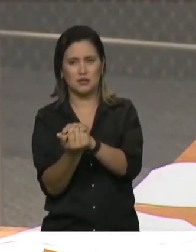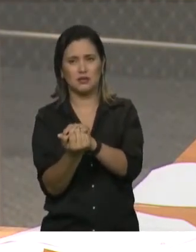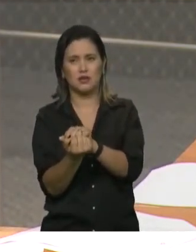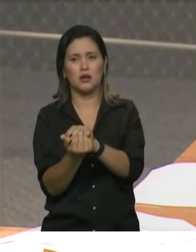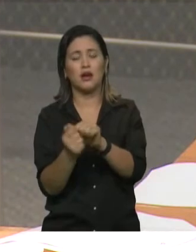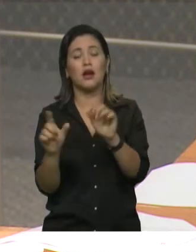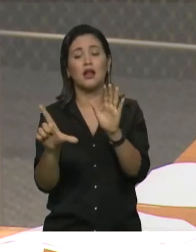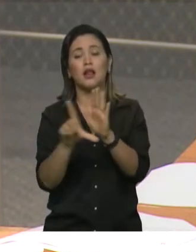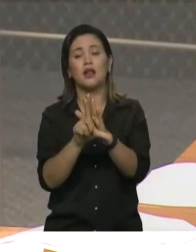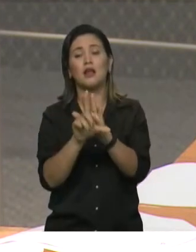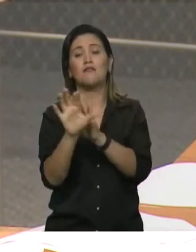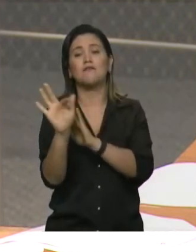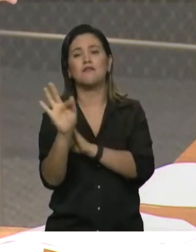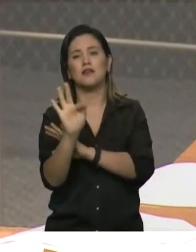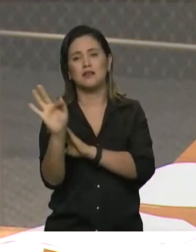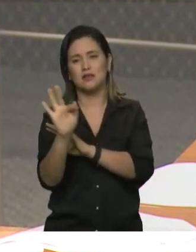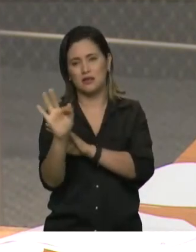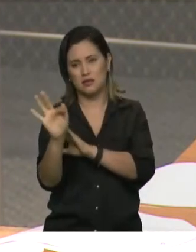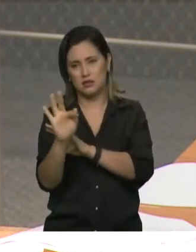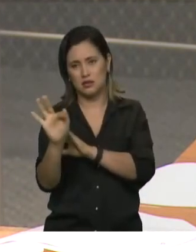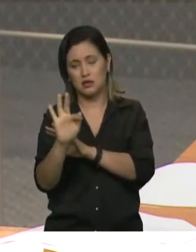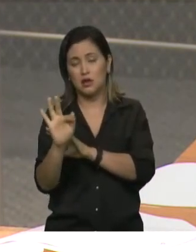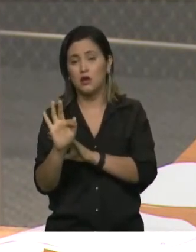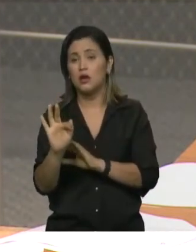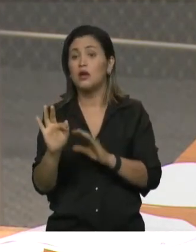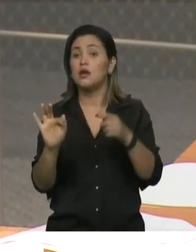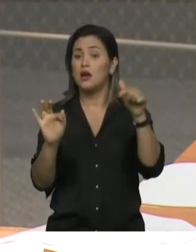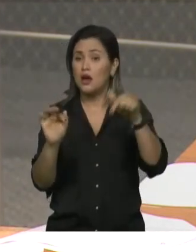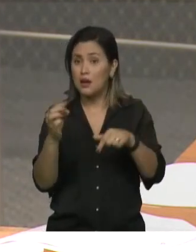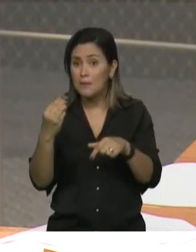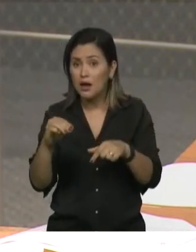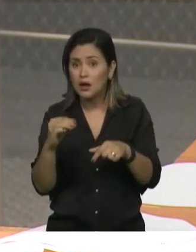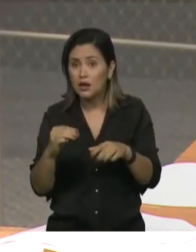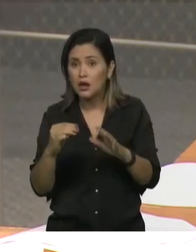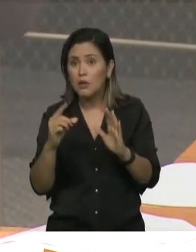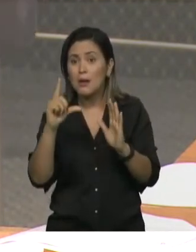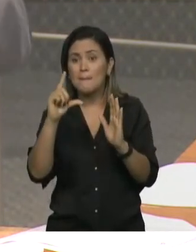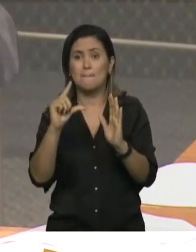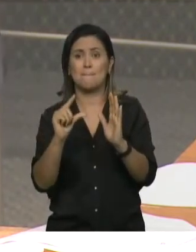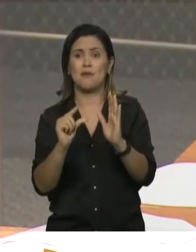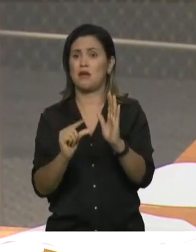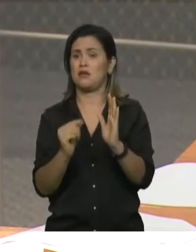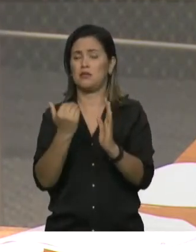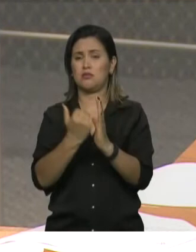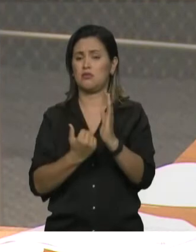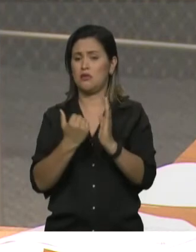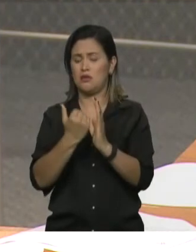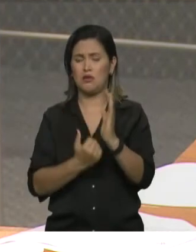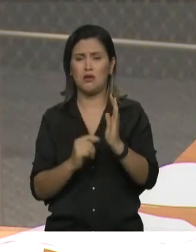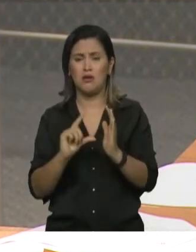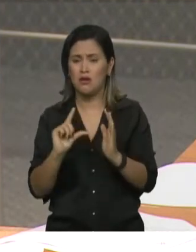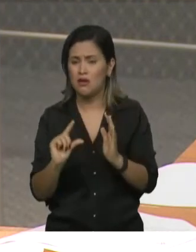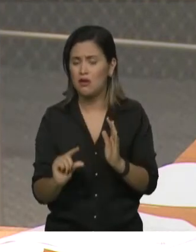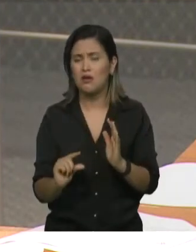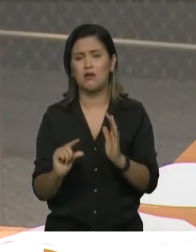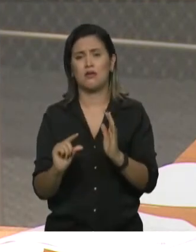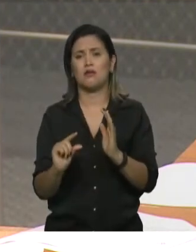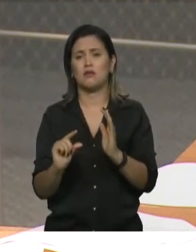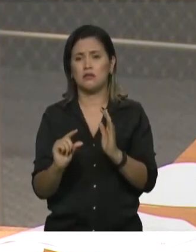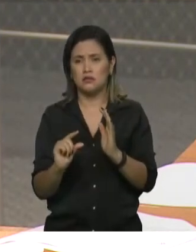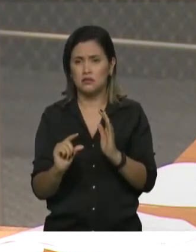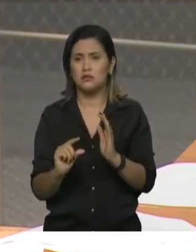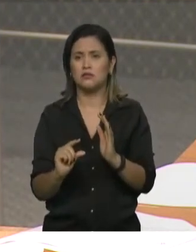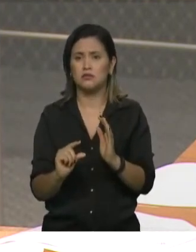alíquota para uma grande quantidade de servidores do Estado, coisa que foi falado diferente na tribuna pelos outros colegas. Nós